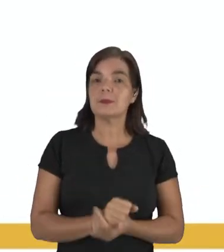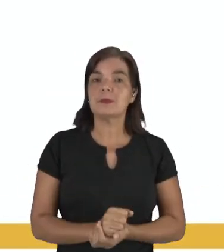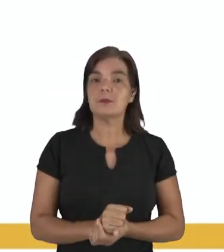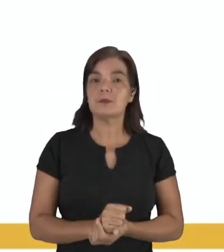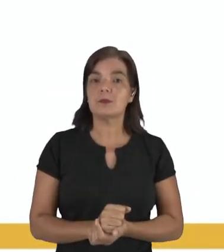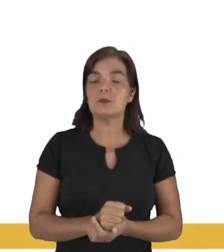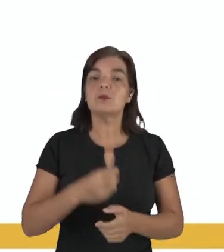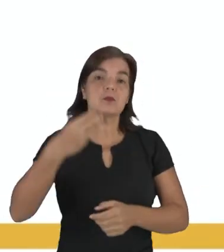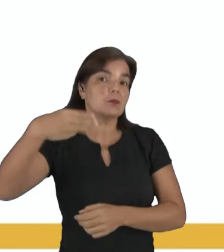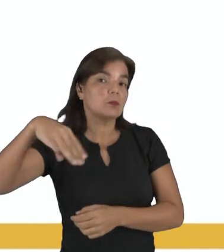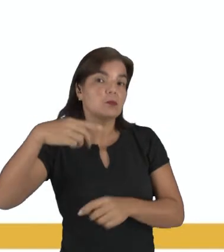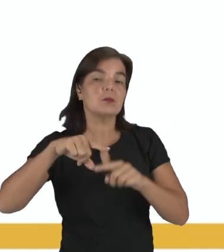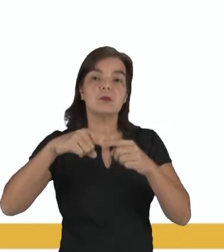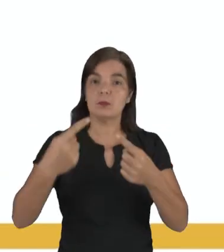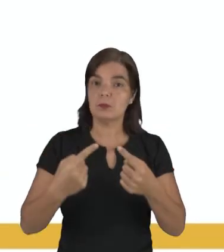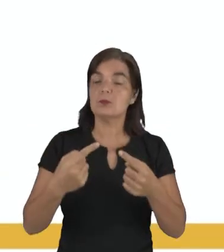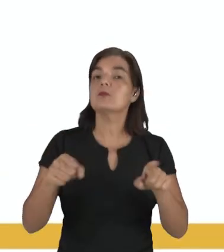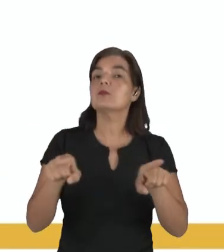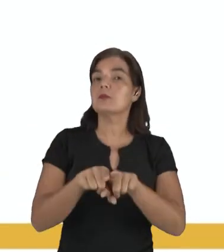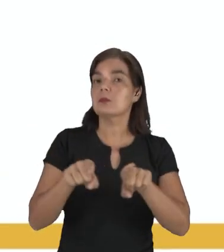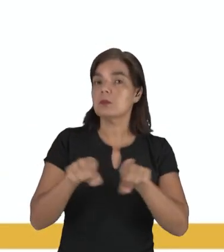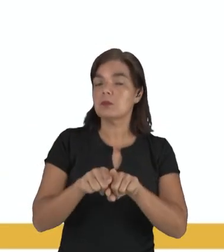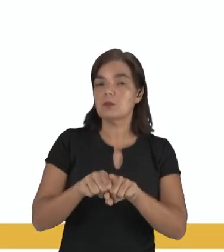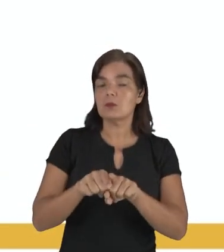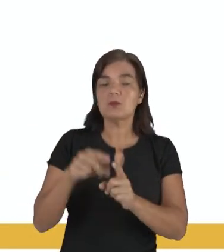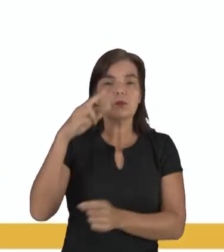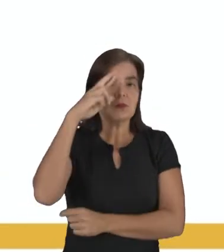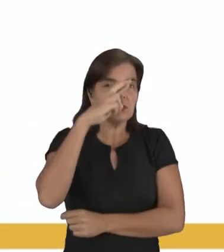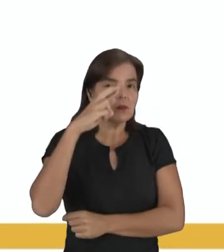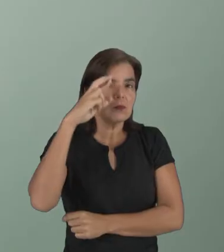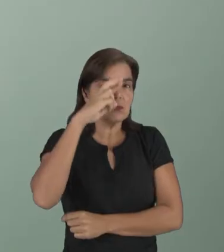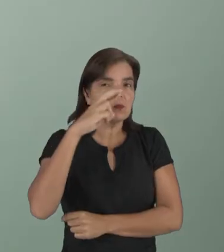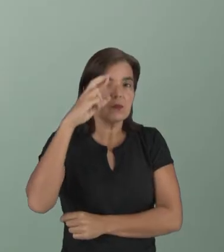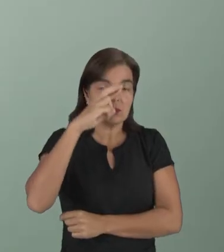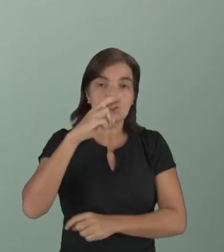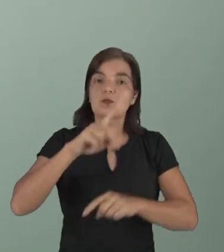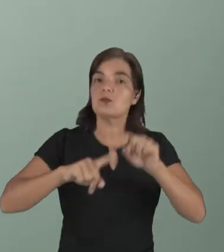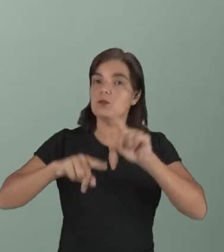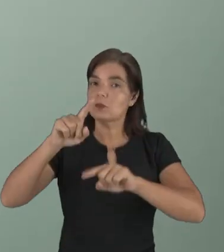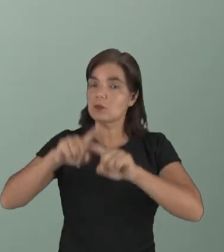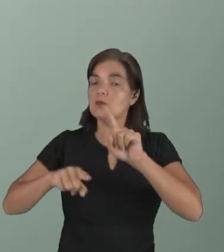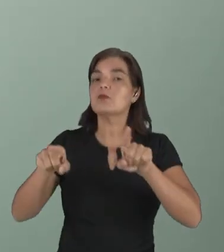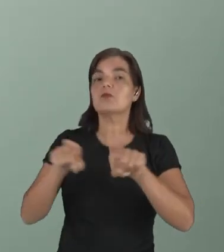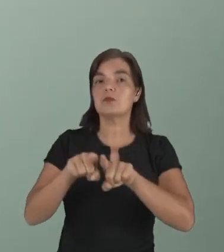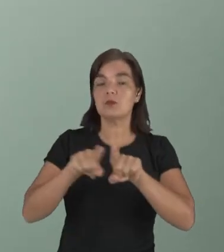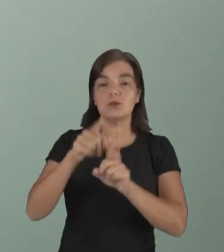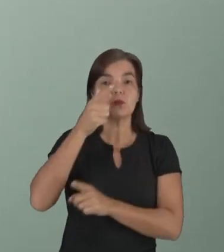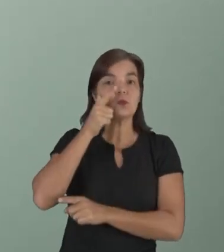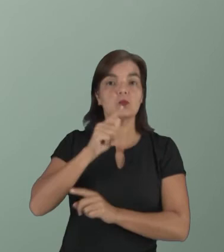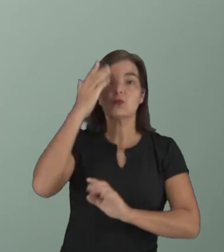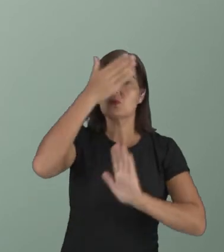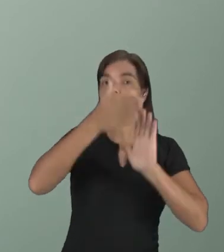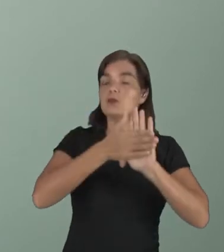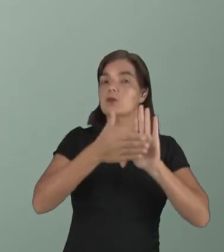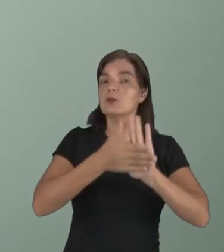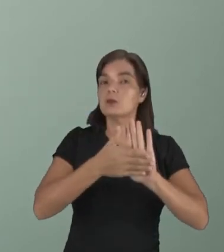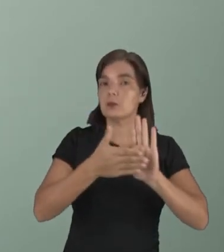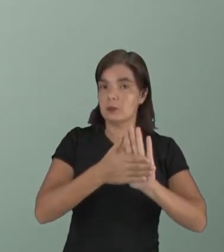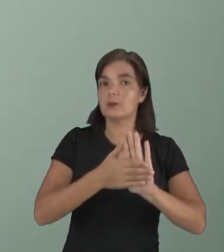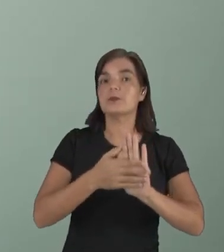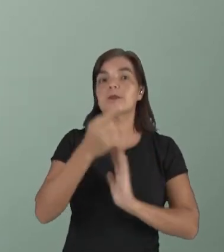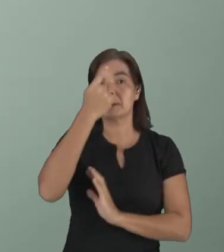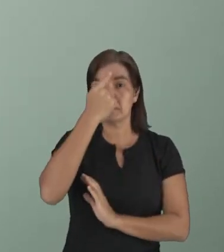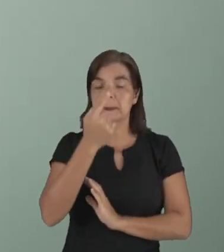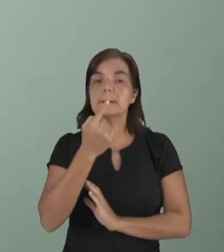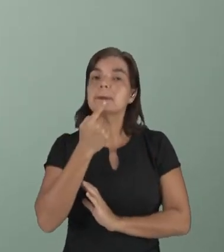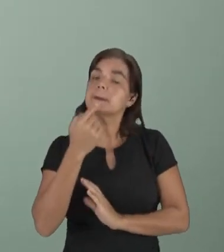em dados matemáticos, mas ele traz observações agora com instrumentos, e esses instrumentos conseguiam comprovar, ele já tinha